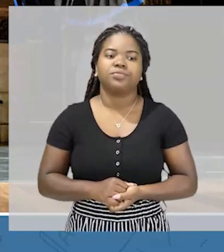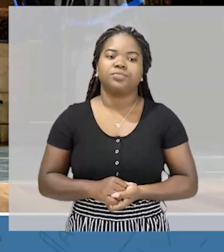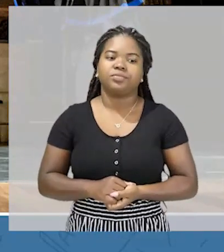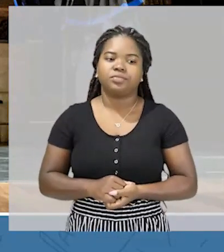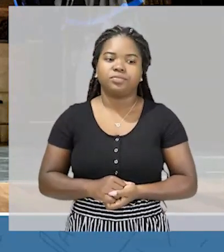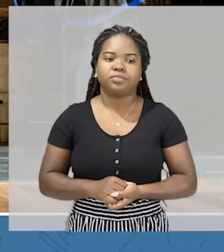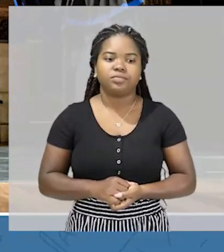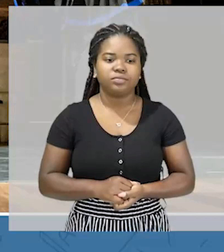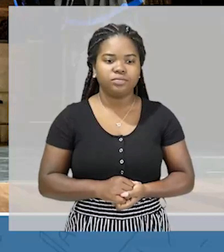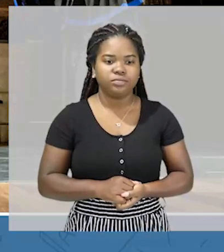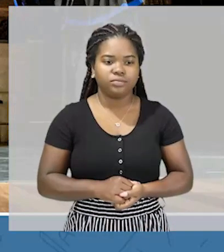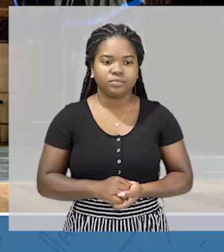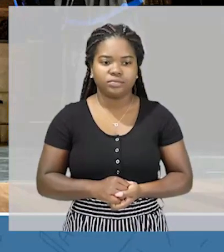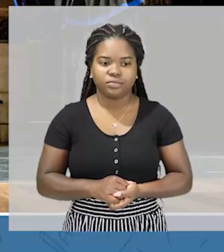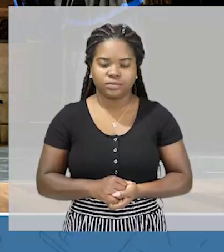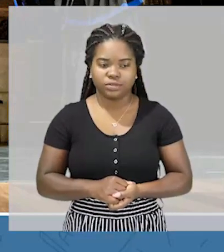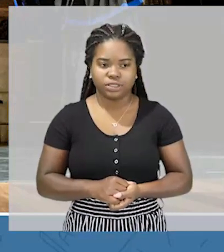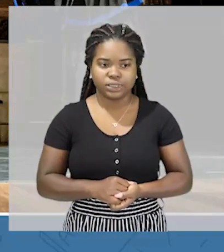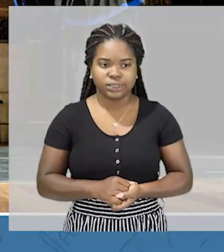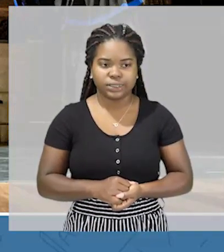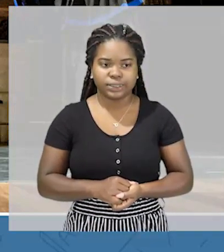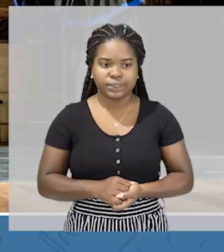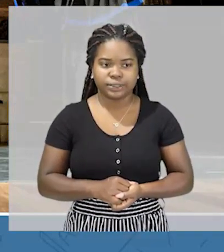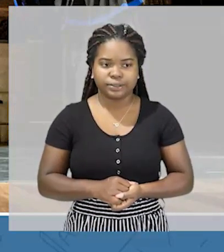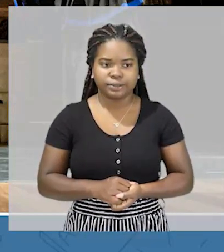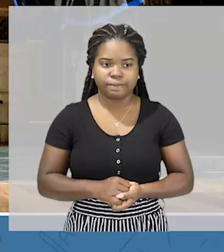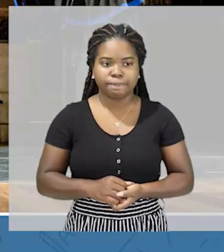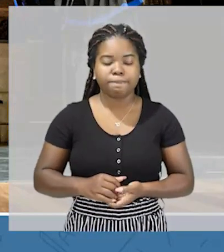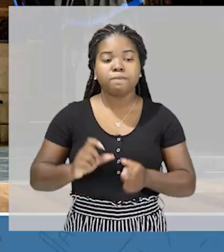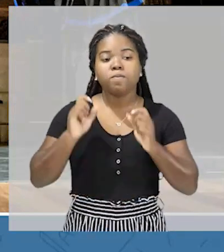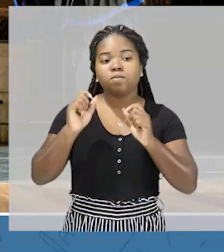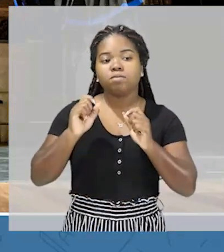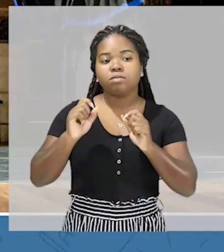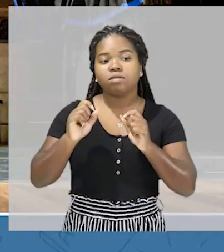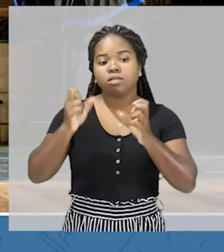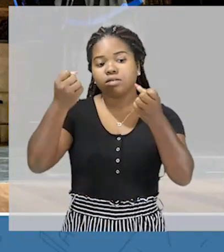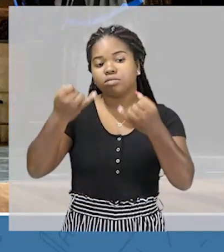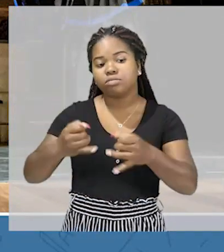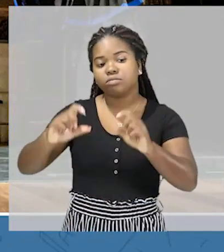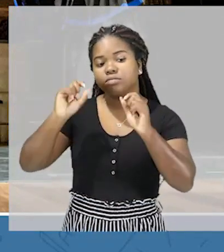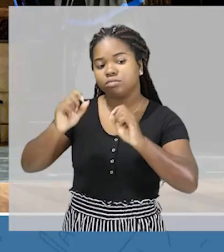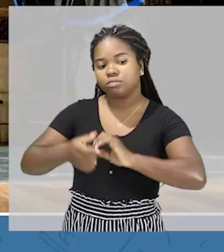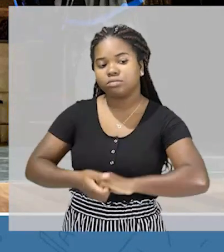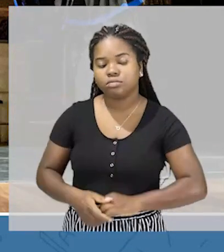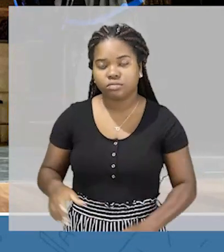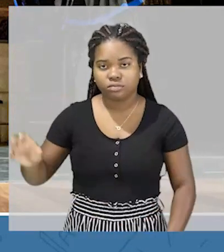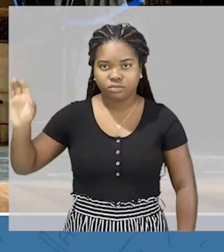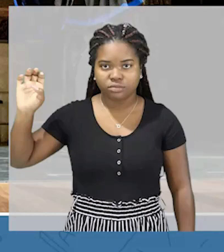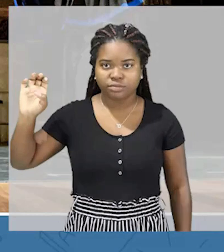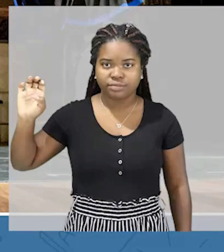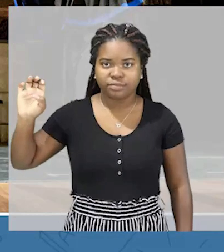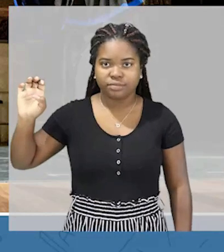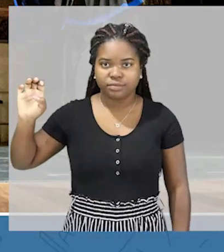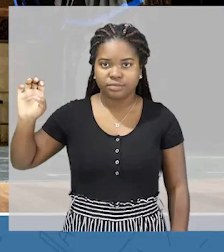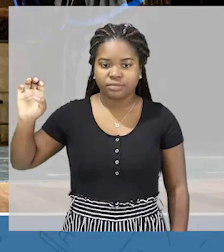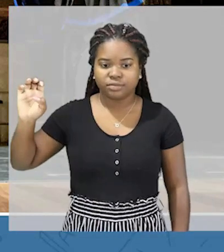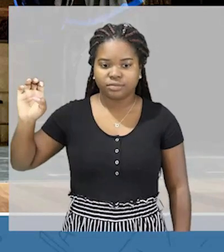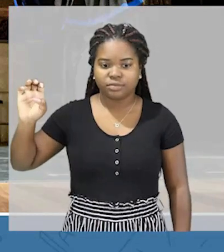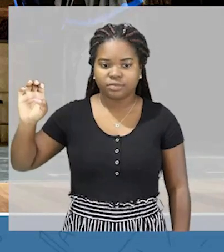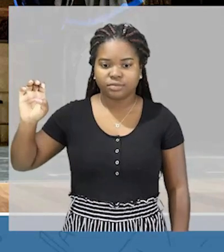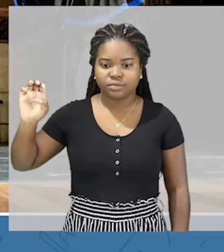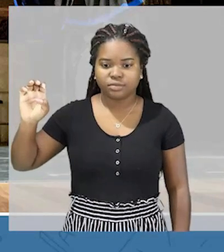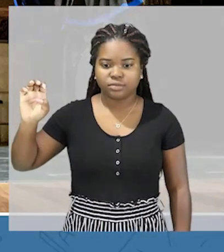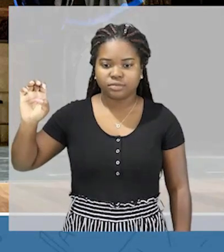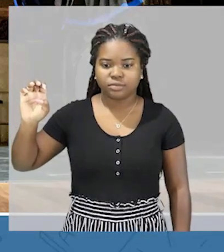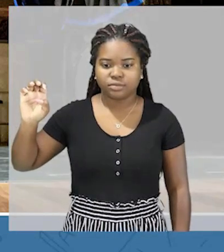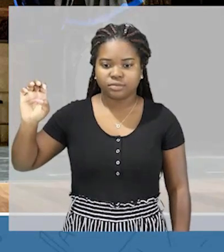Notre Dame é montagem com alunos do Grupo Teatral Improviso. Então, o que a gente está falando desses elementos? O gesto, ou